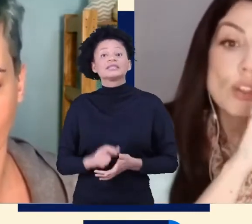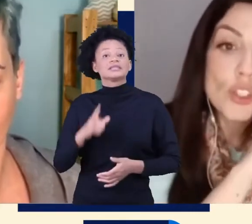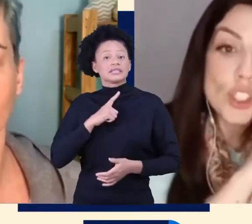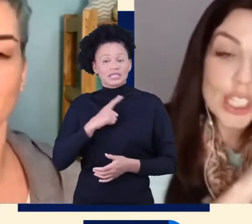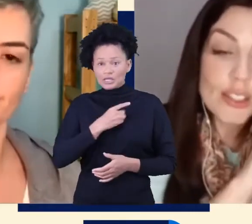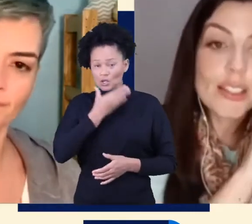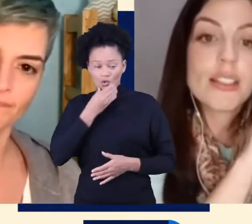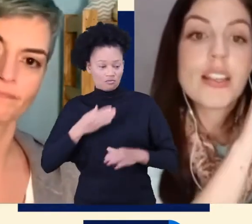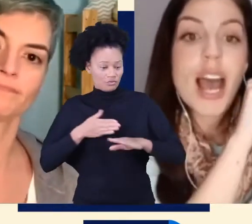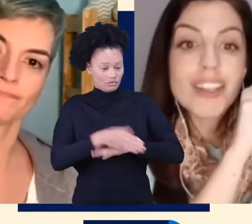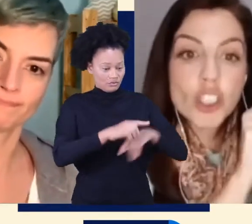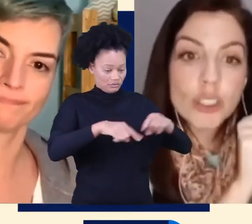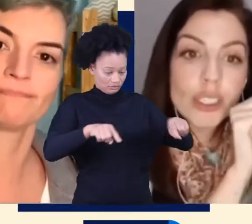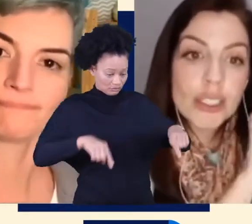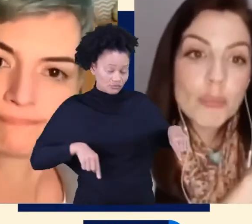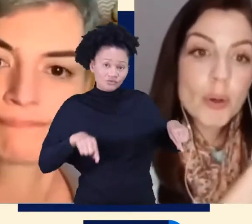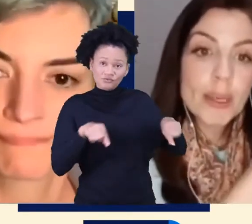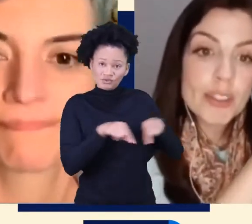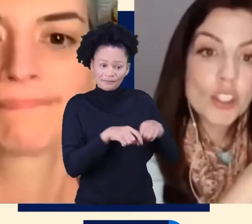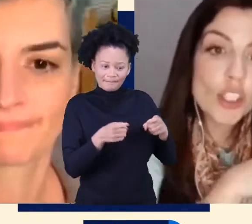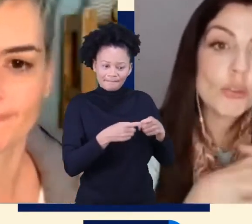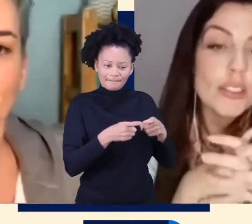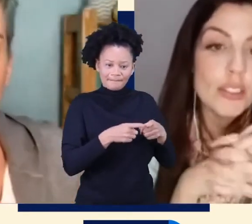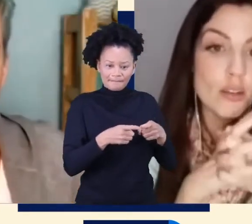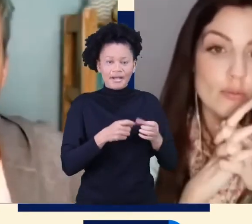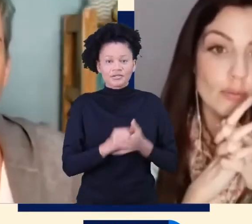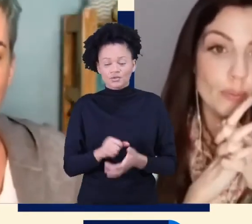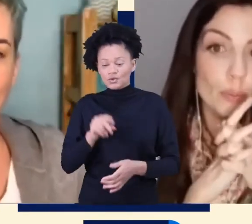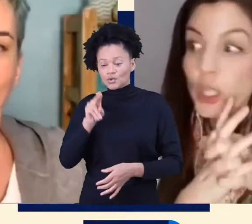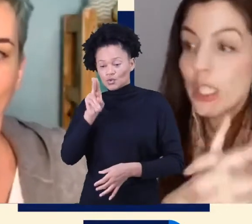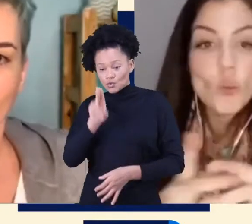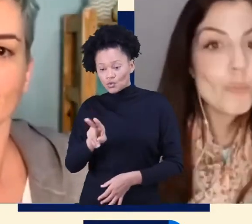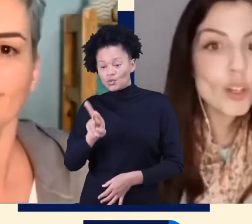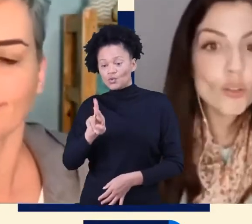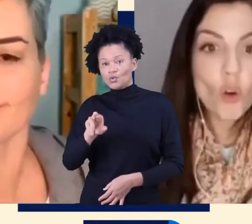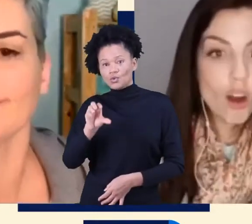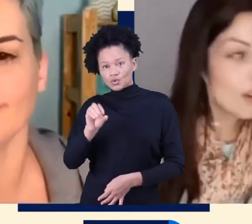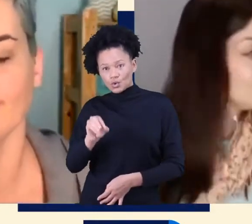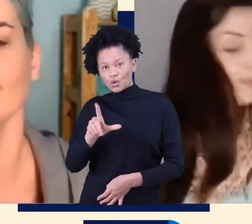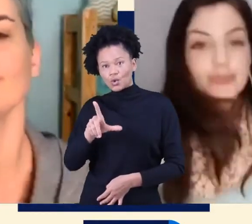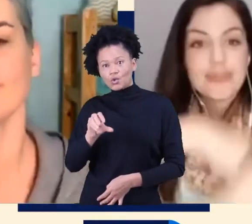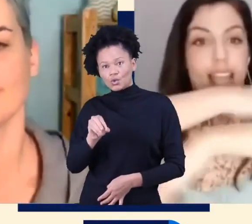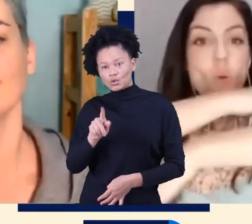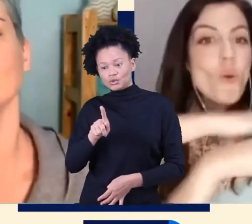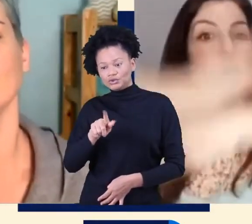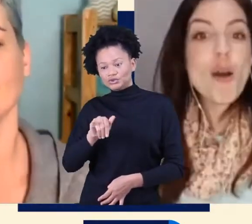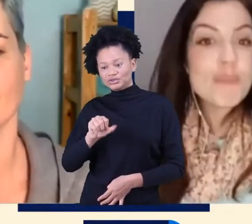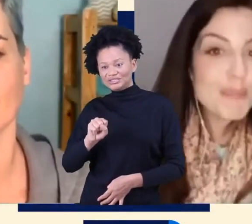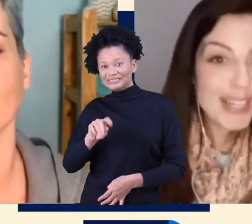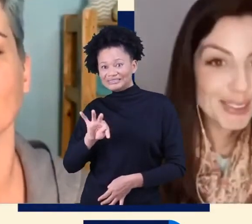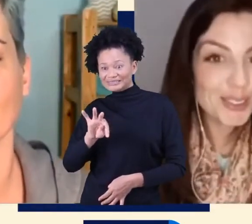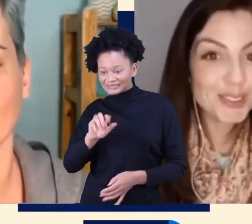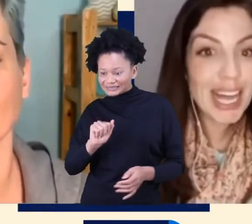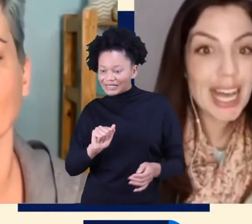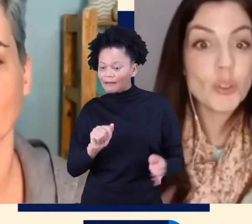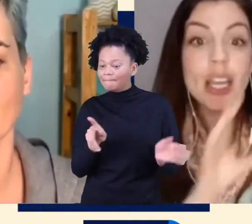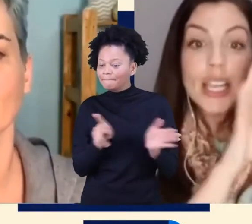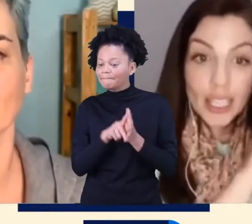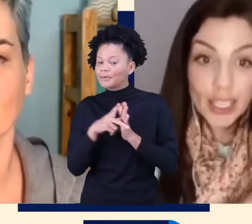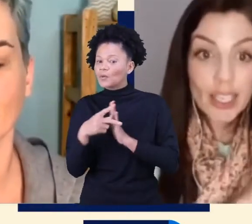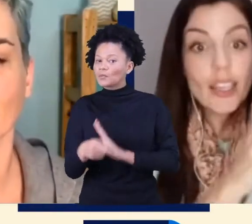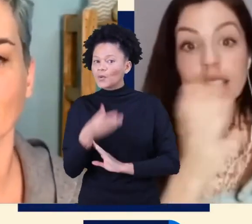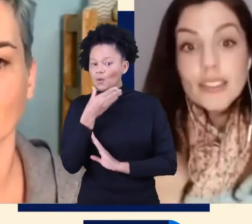dos urologistas achando que tem problema de ejaculação, porque no pornô é um copo para todo